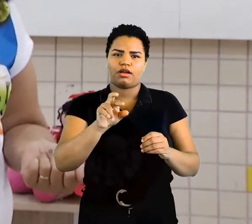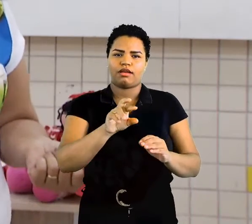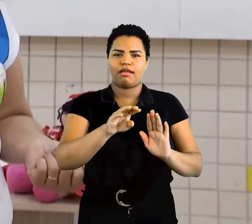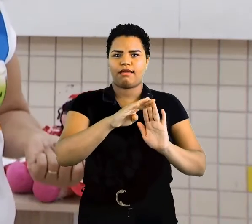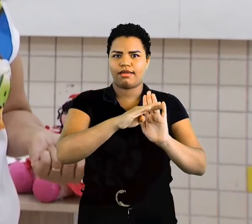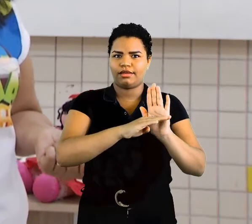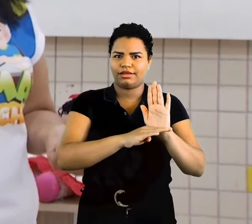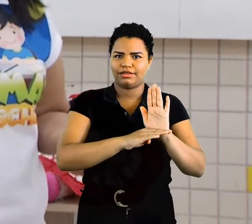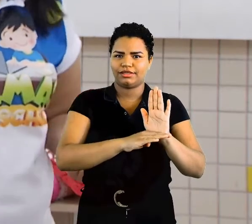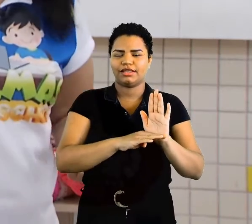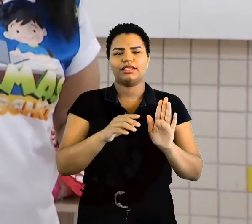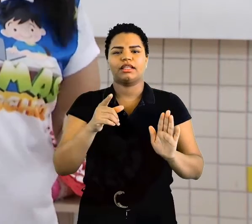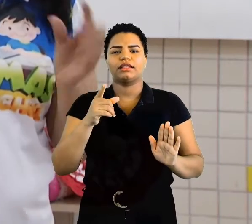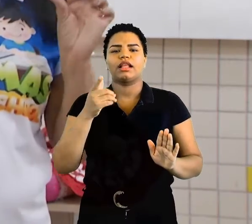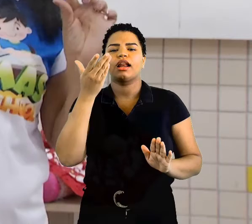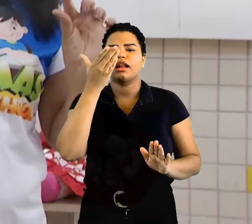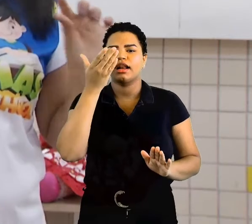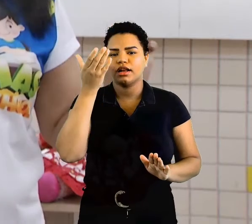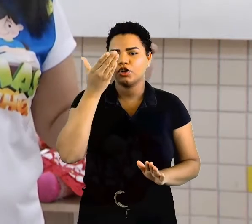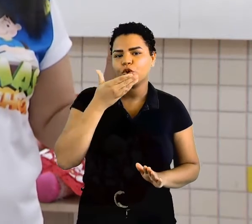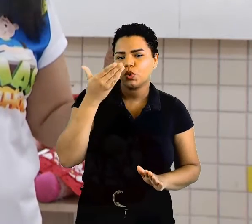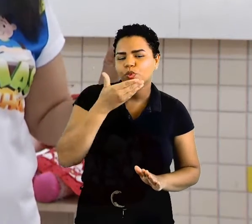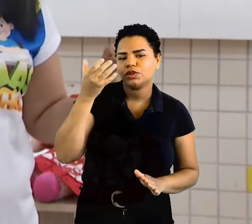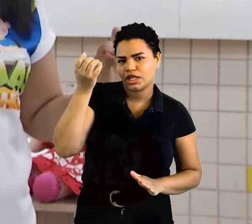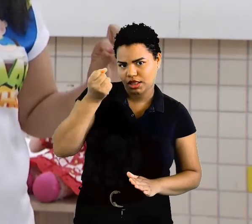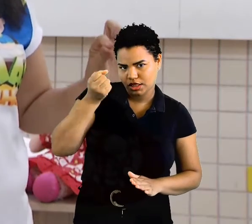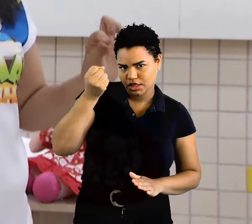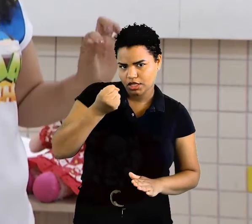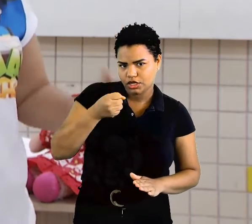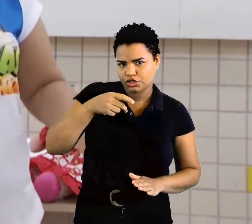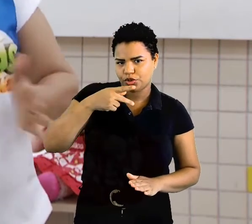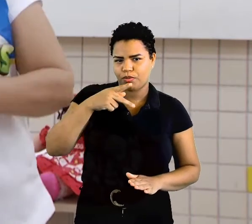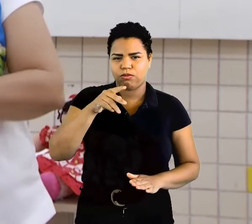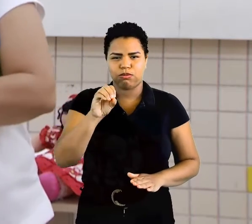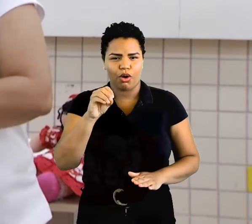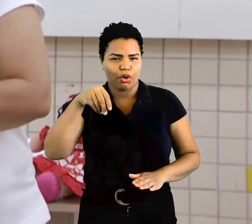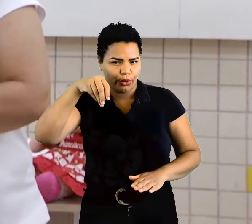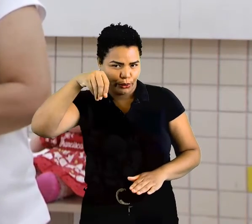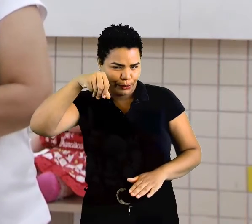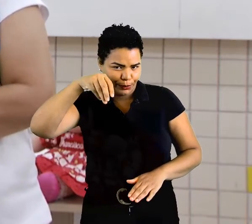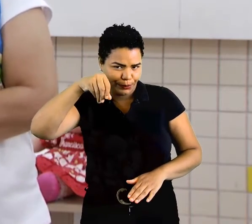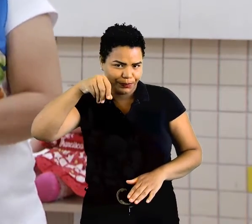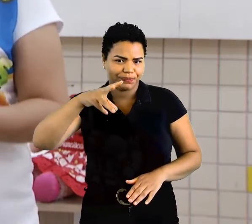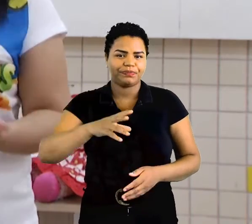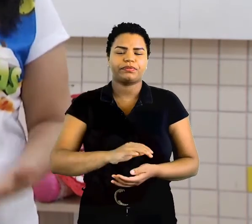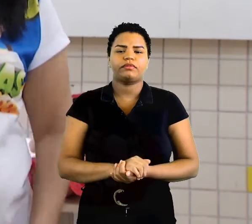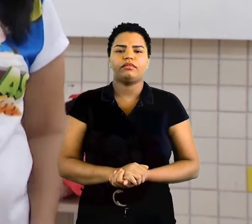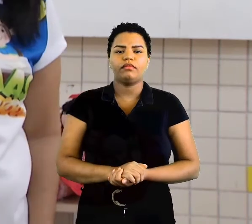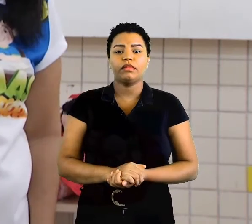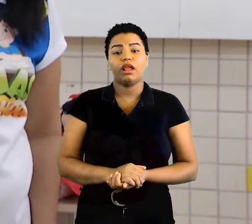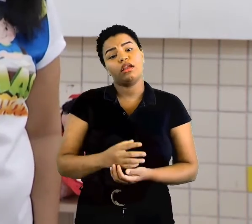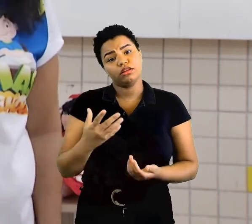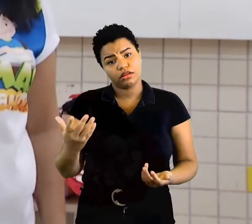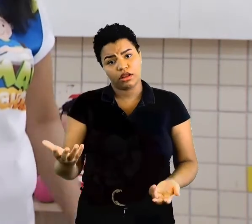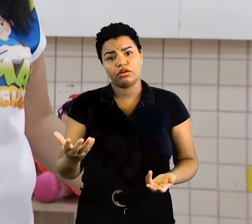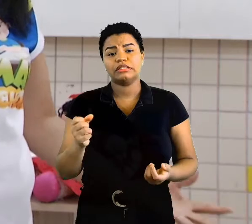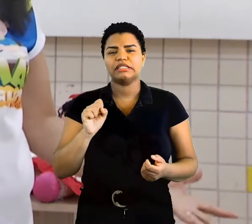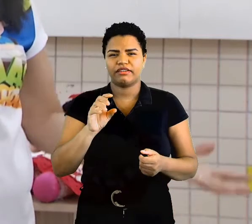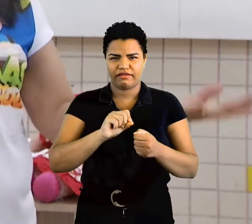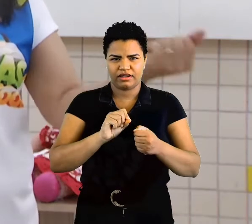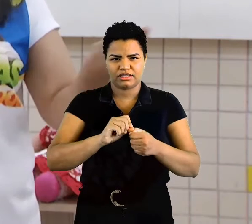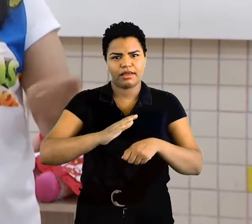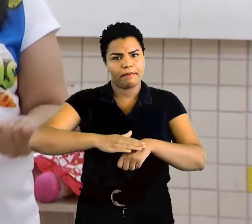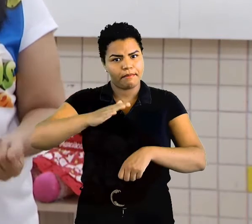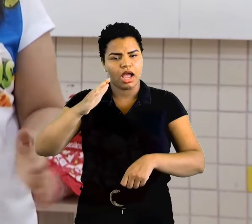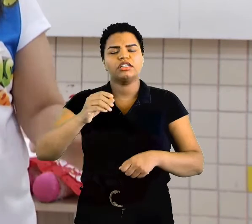O que você precisa? Esse para poucas pessoas, é claro. Se for fazer para mais pessoas, aumenta as